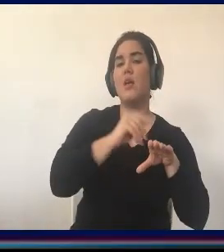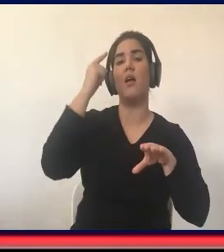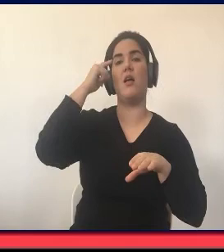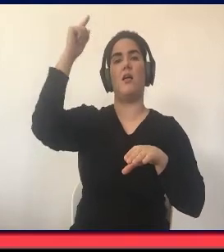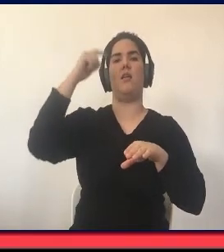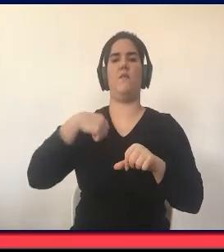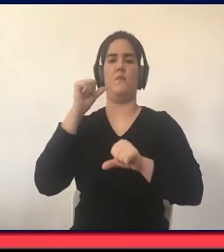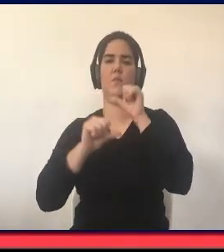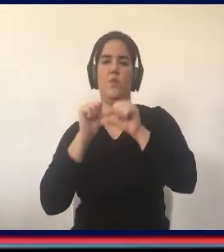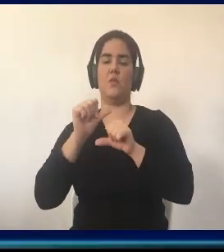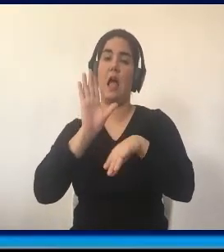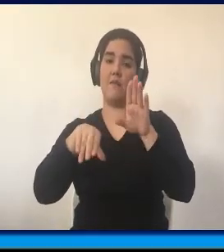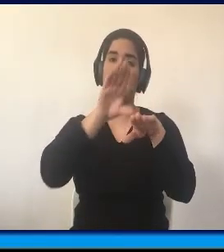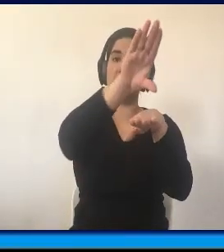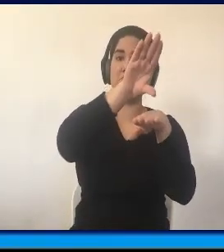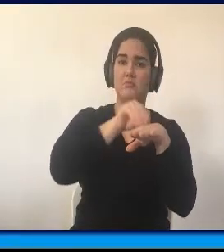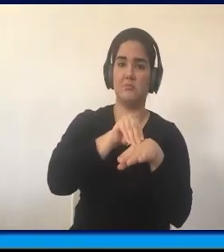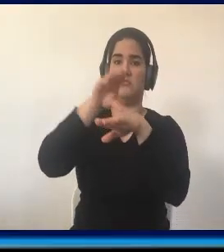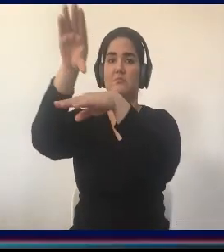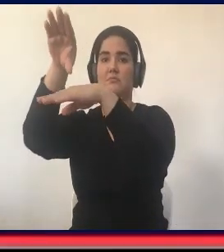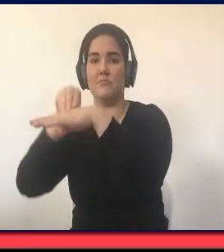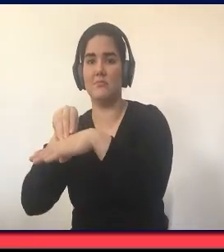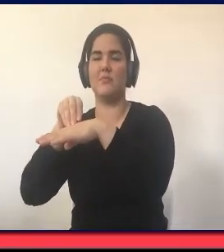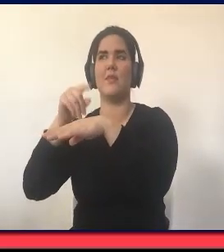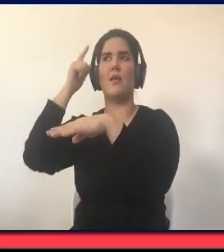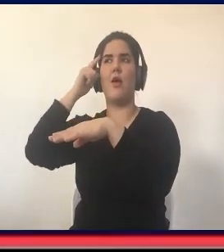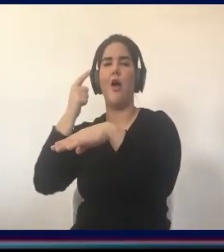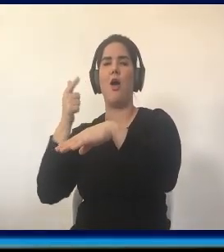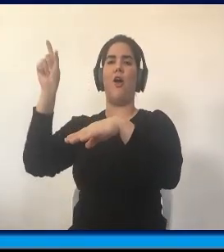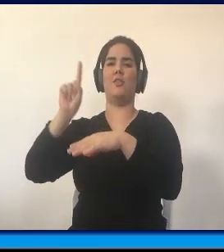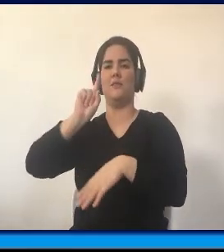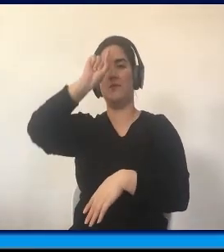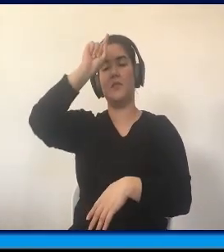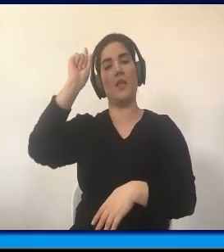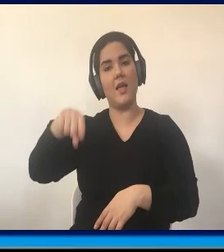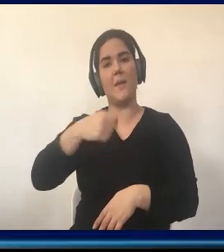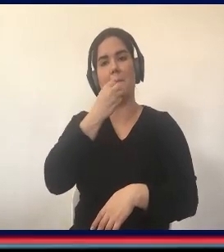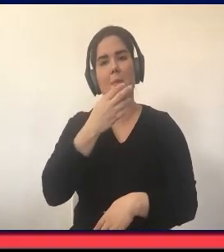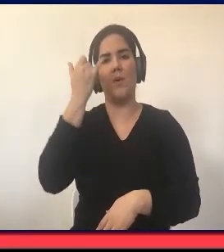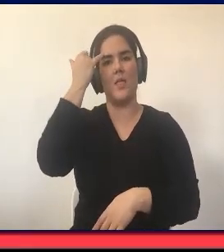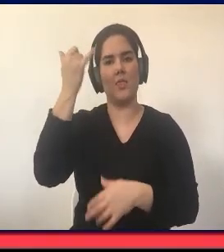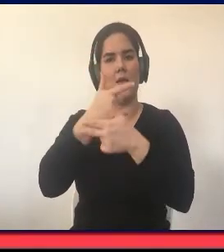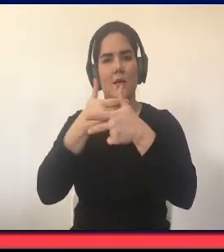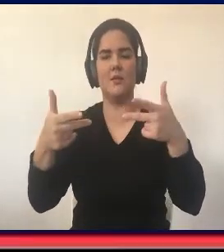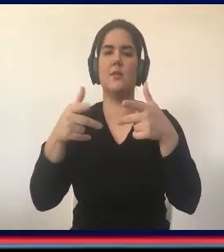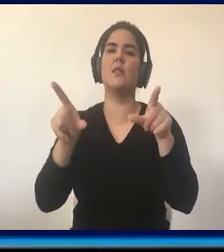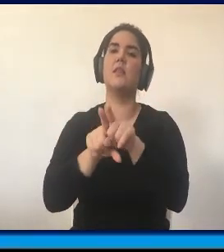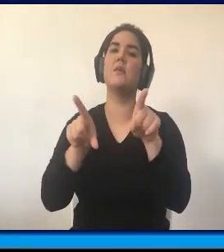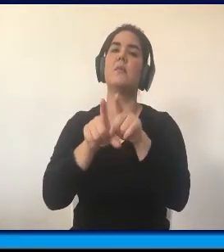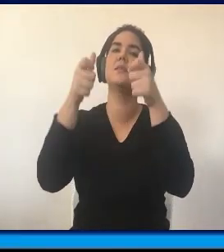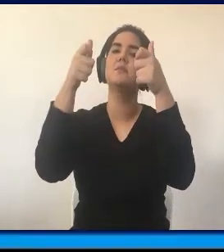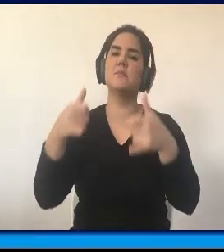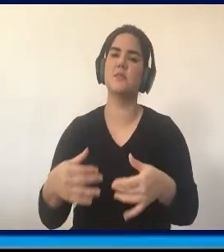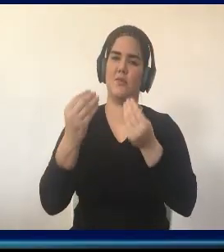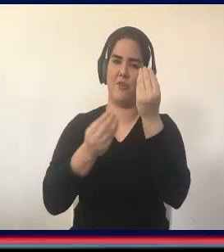pensei numa outra coisa. E é assim que surgem as boas ideias. E ele traz na questão dos cafés. E você falou aí, e eu lembrei